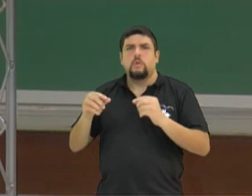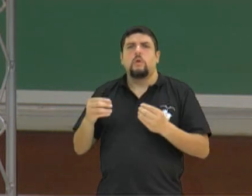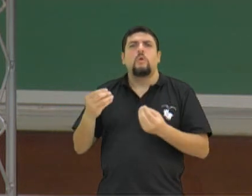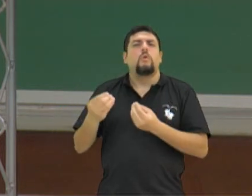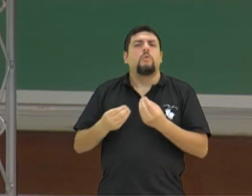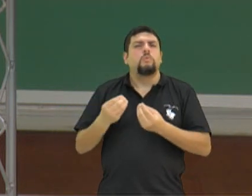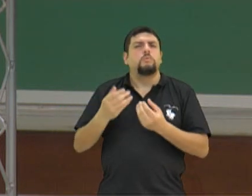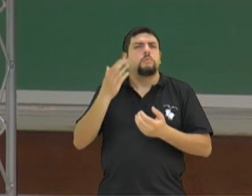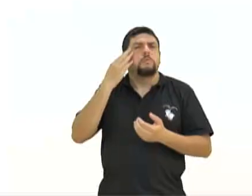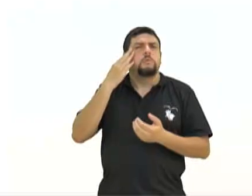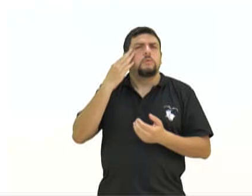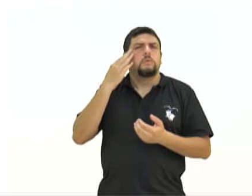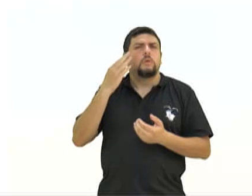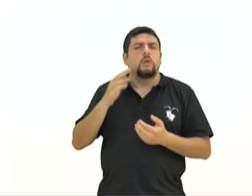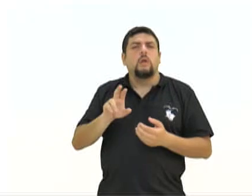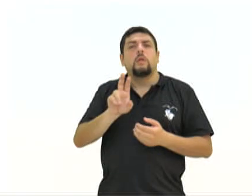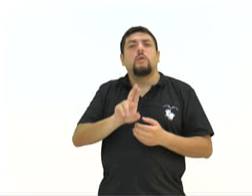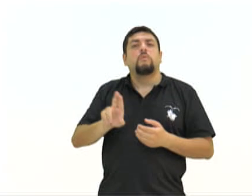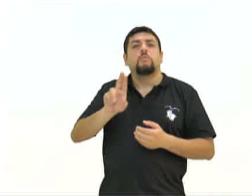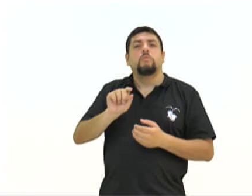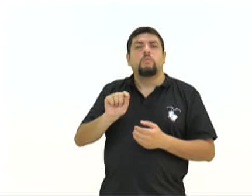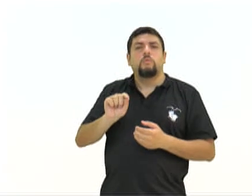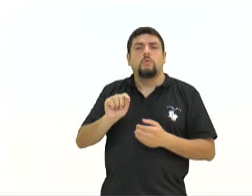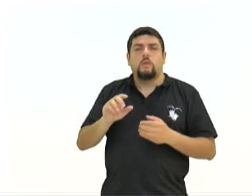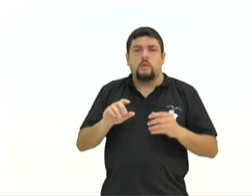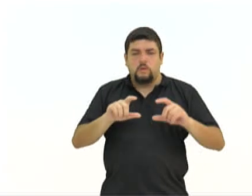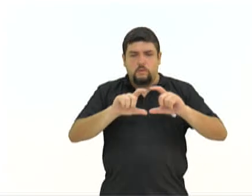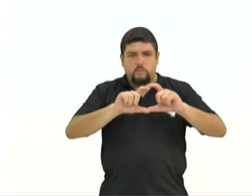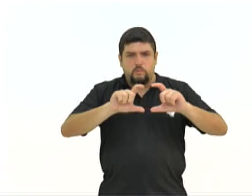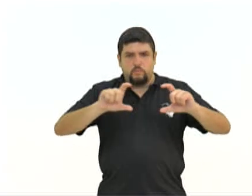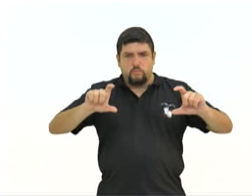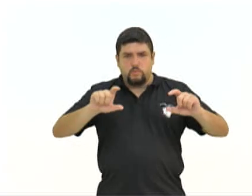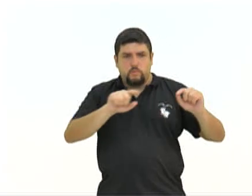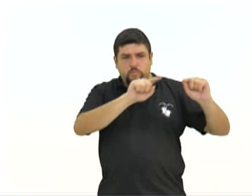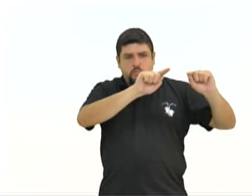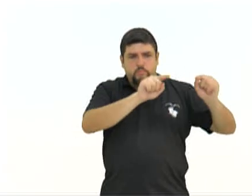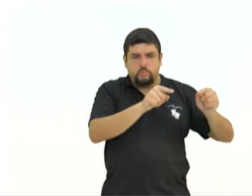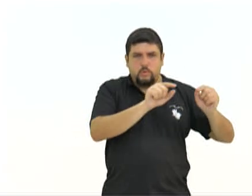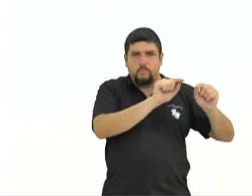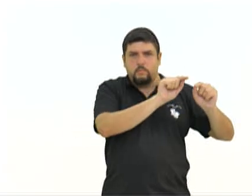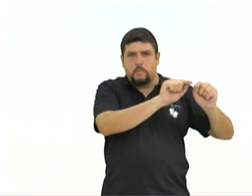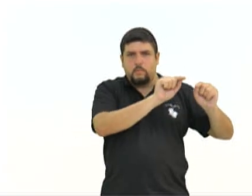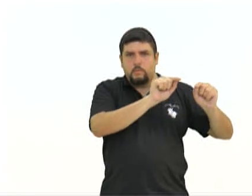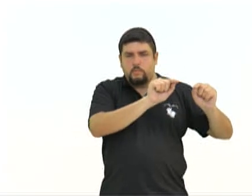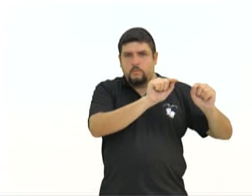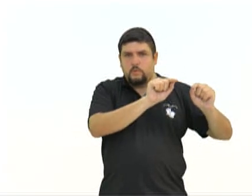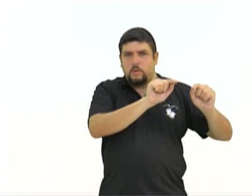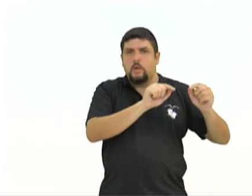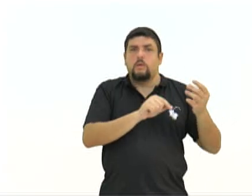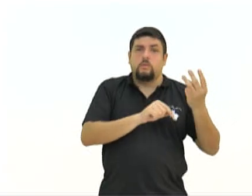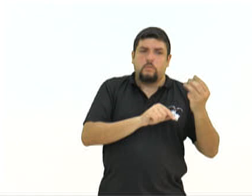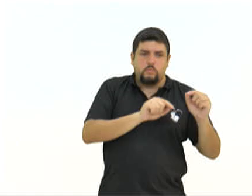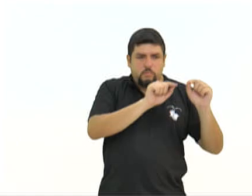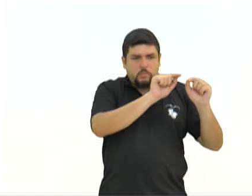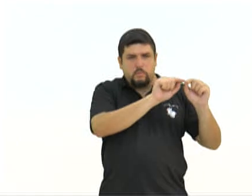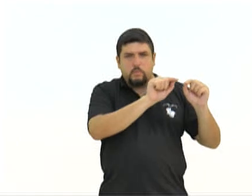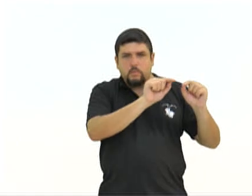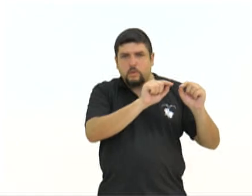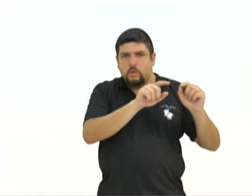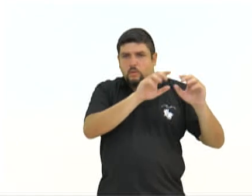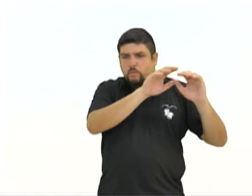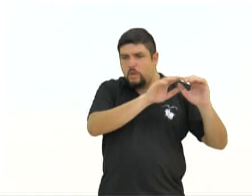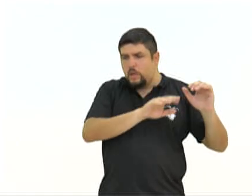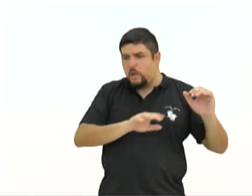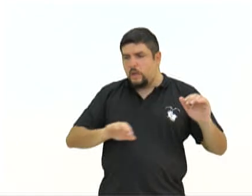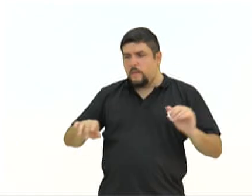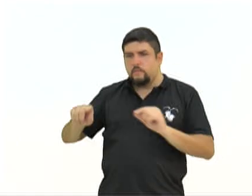isso? Eu uso ali entre parênteses e dentro do parênteses as reticências, né? Então as reticências